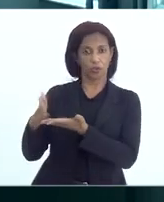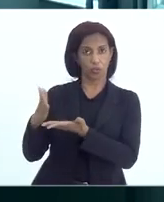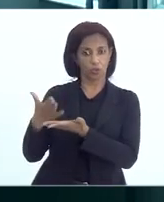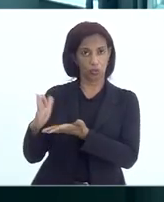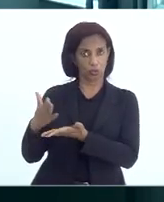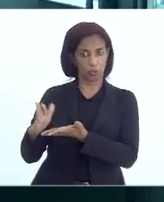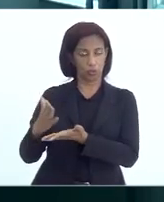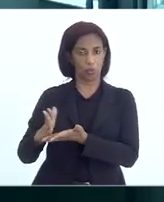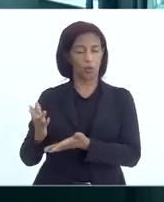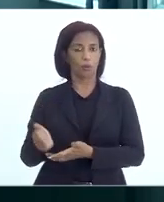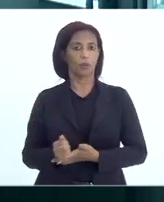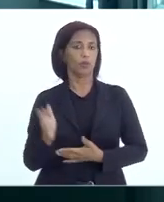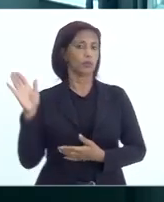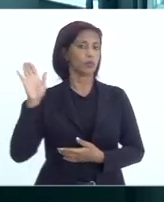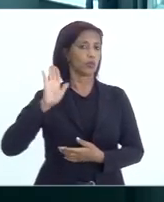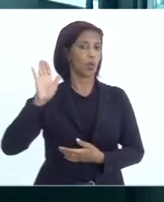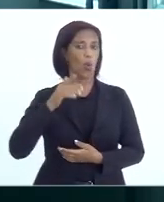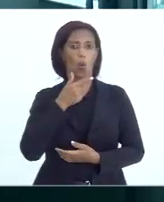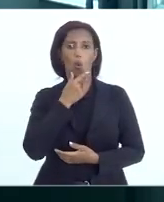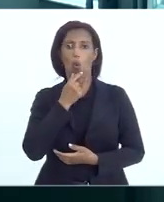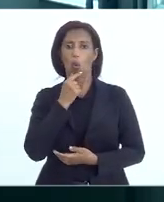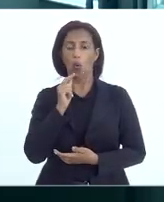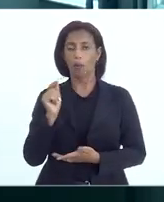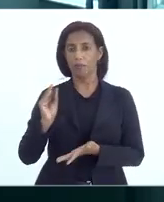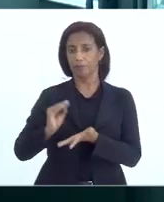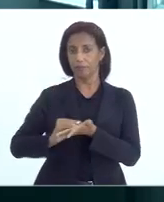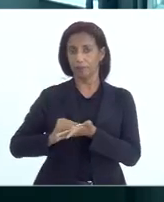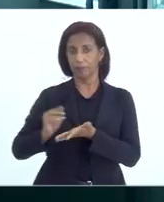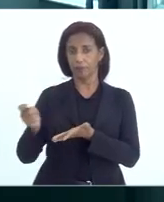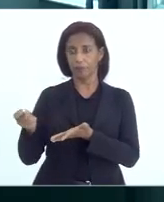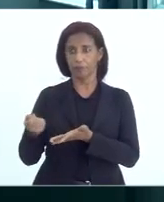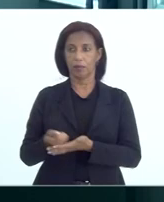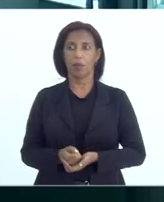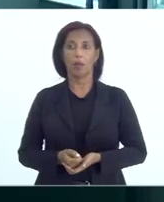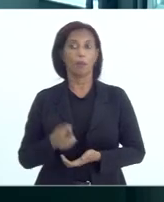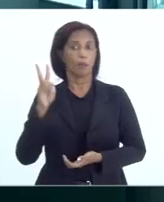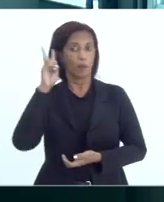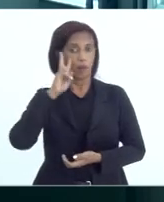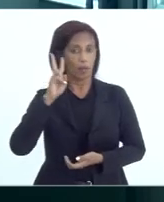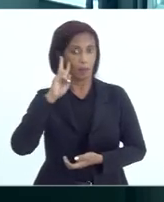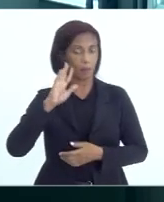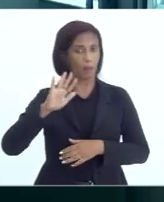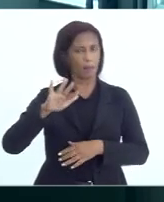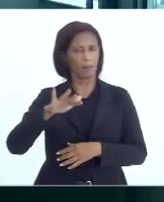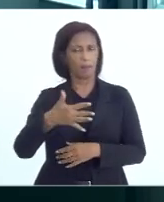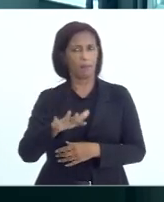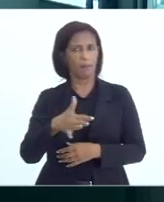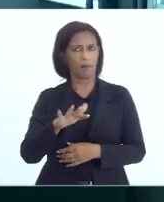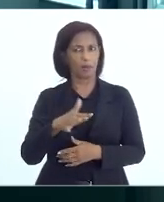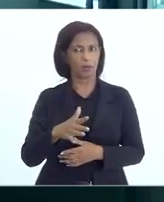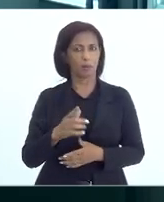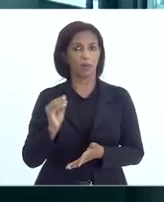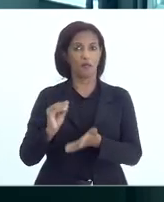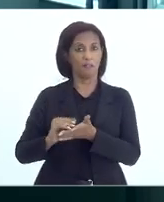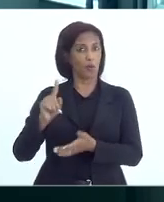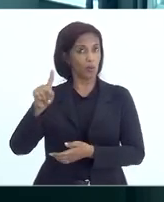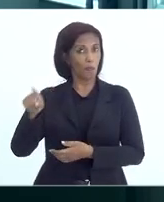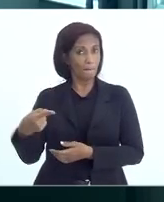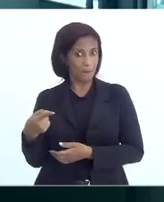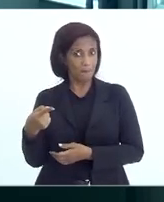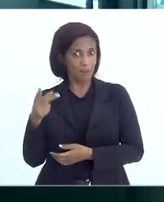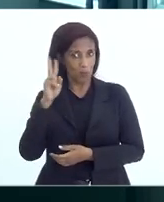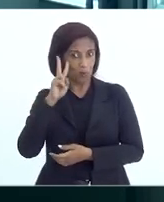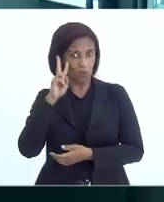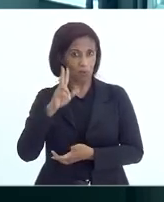dos candidatos masculinos não preenchidas podemos relembrar que mais ou menos faltam mil a serem